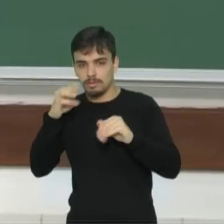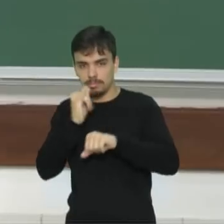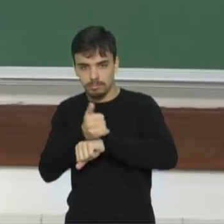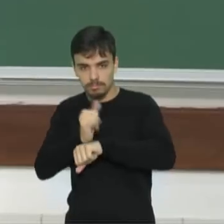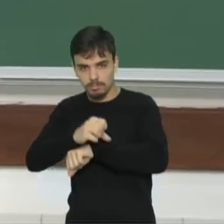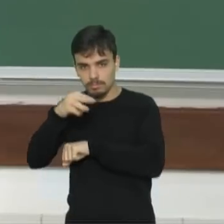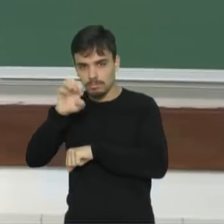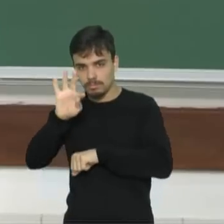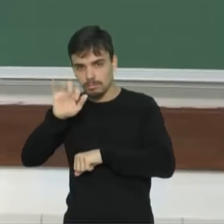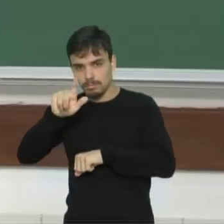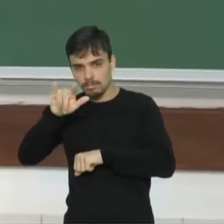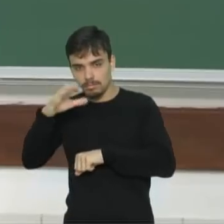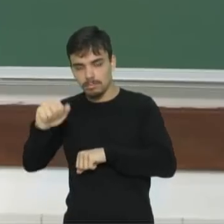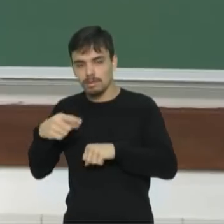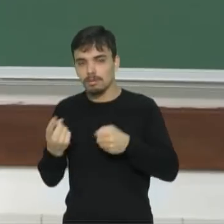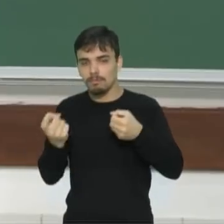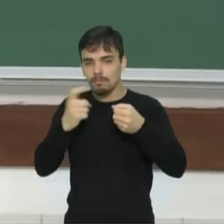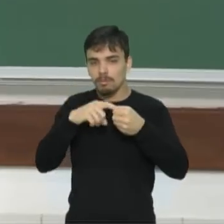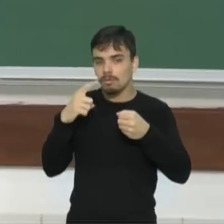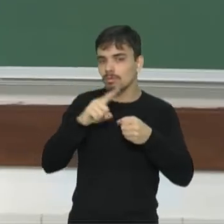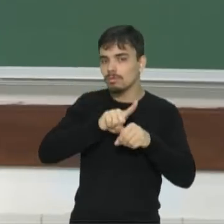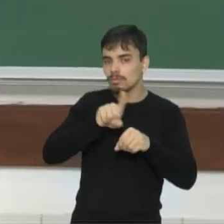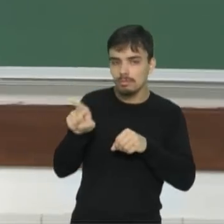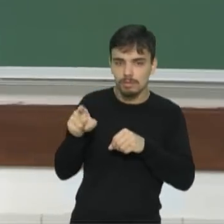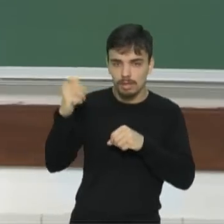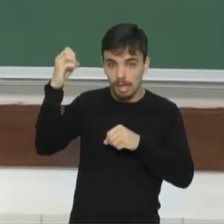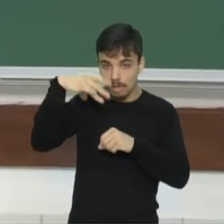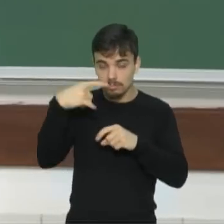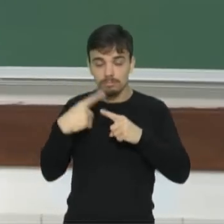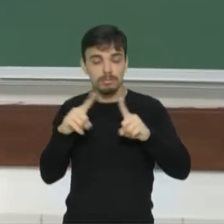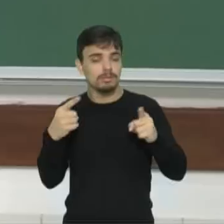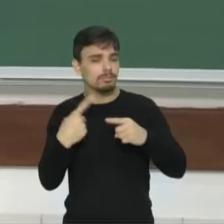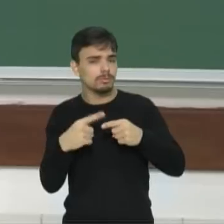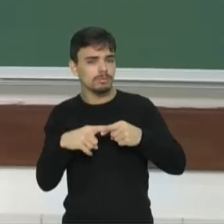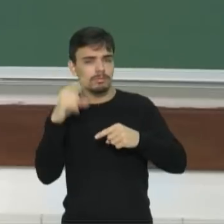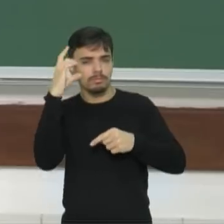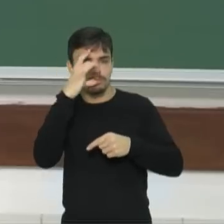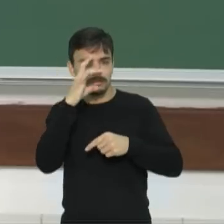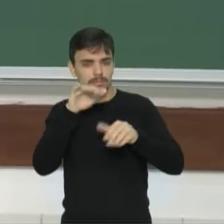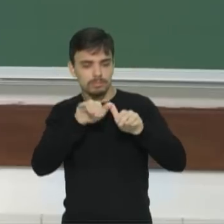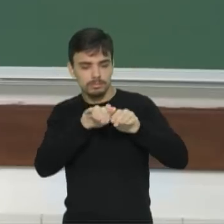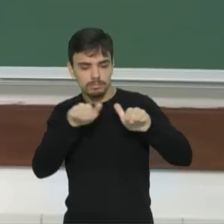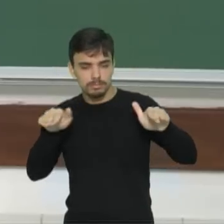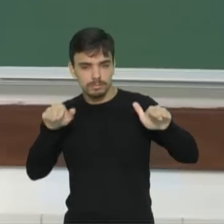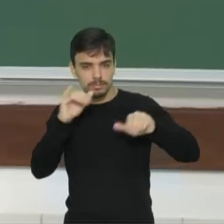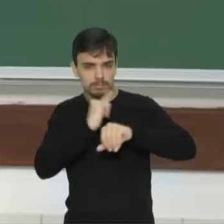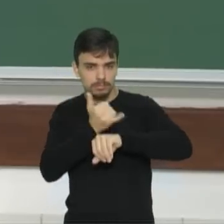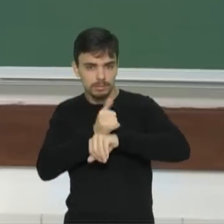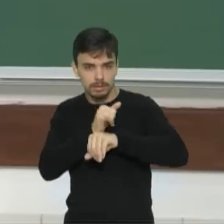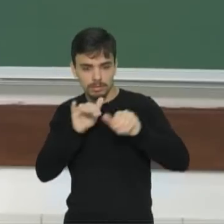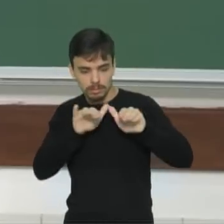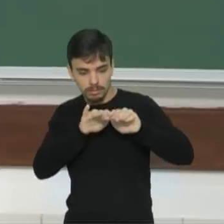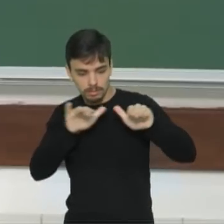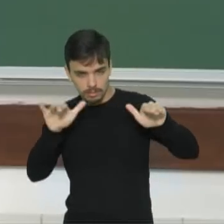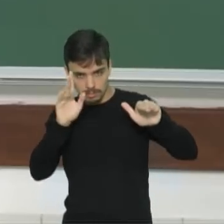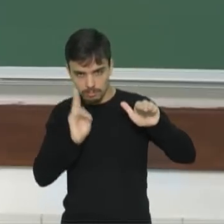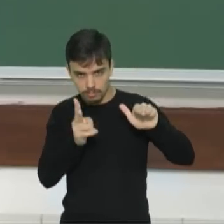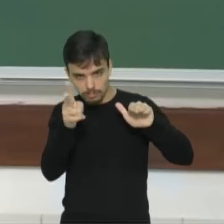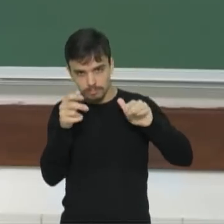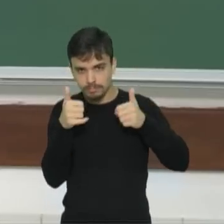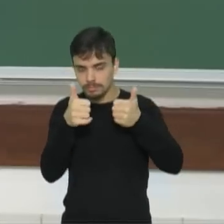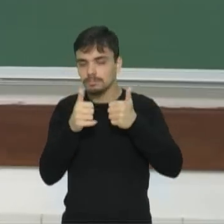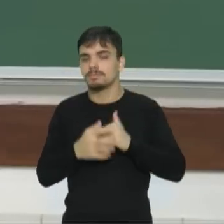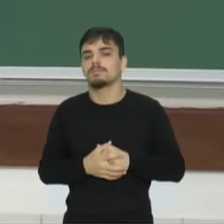que é onde a luz bate e volta. Para que o vidro? Para manter essa camada metálica reta.